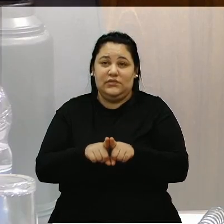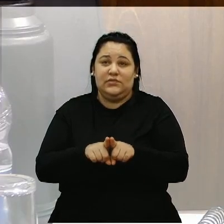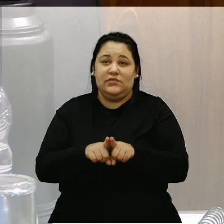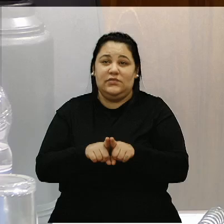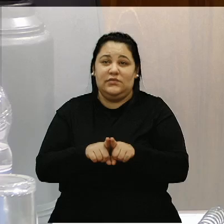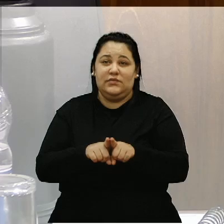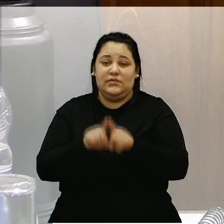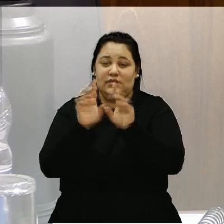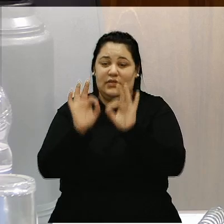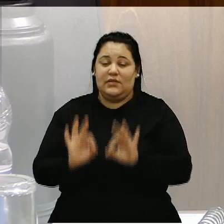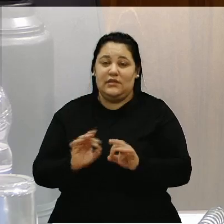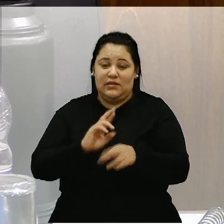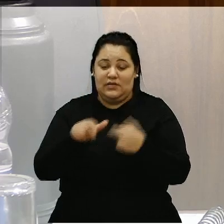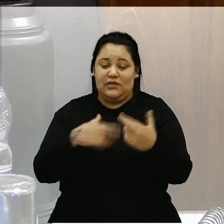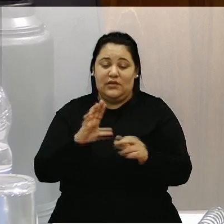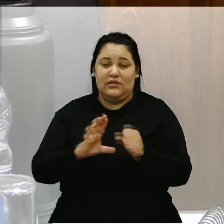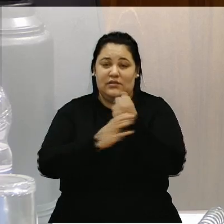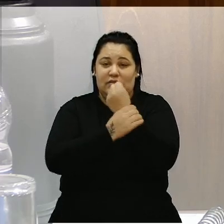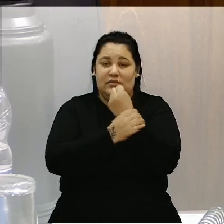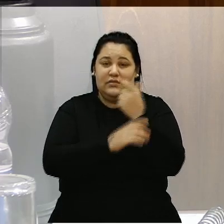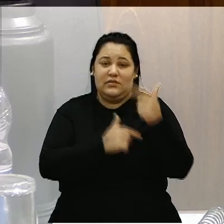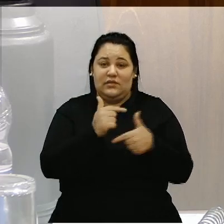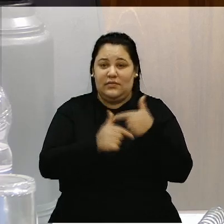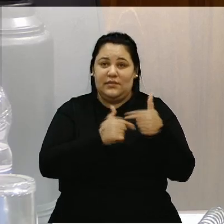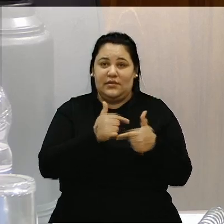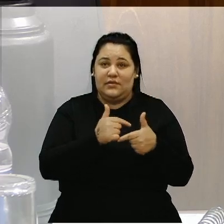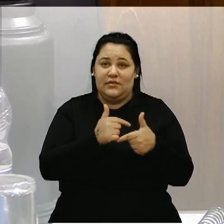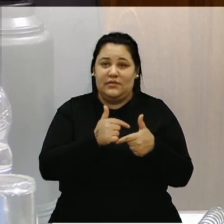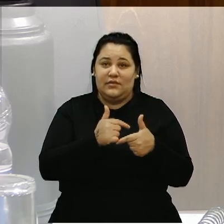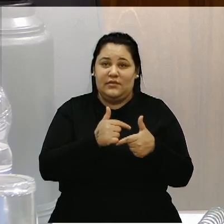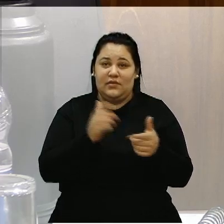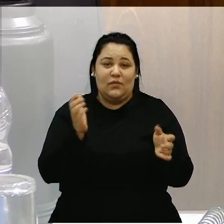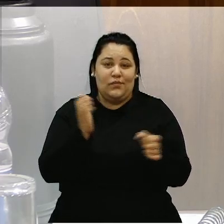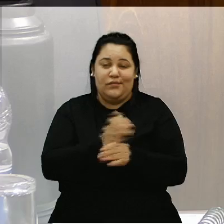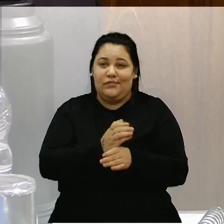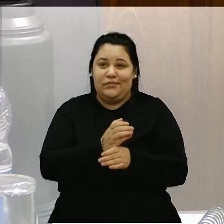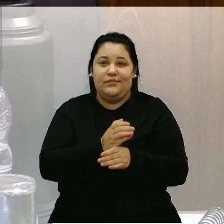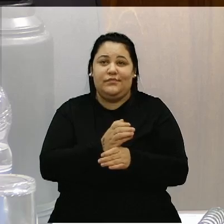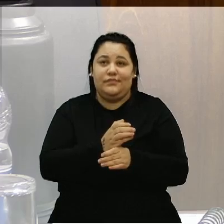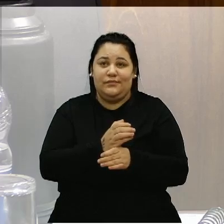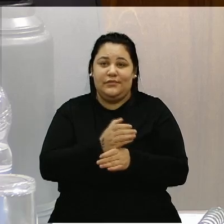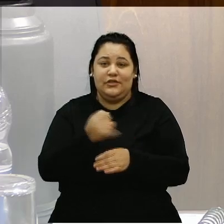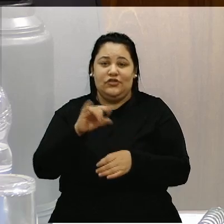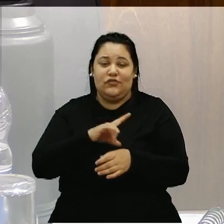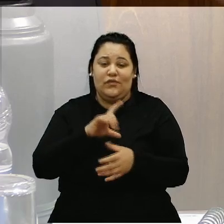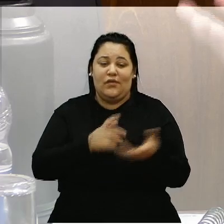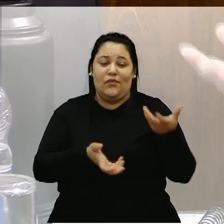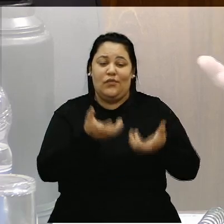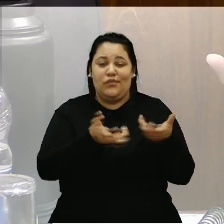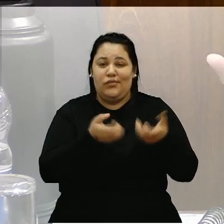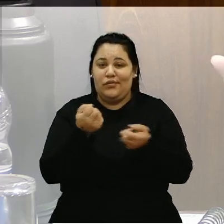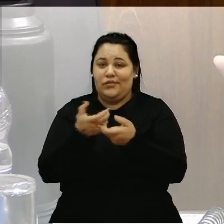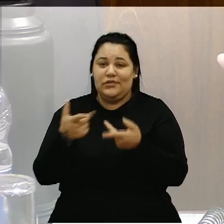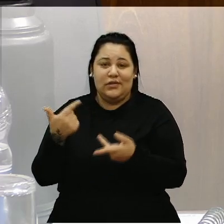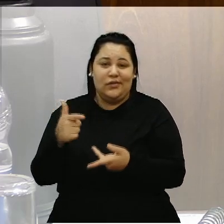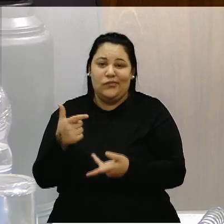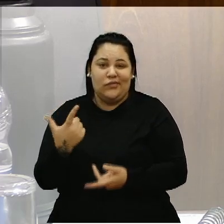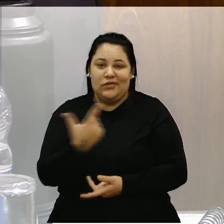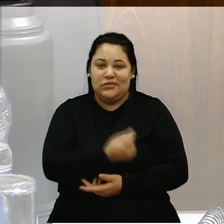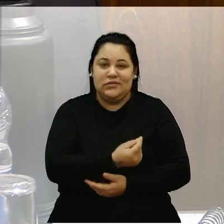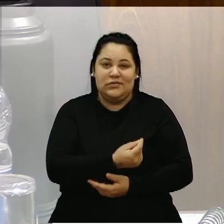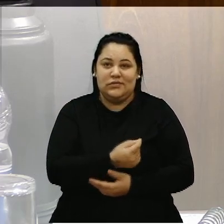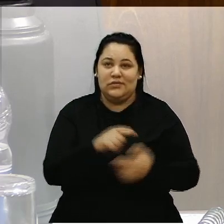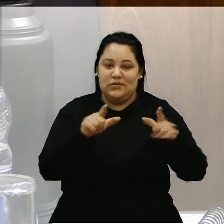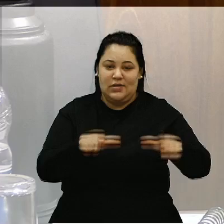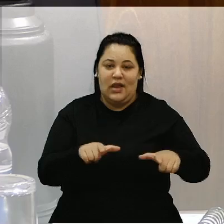as questões de segurança do trabalho são absolutamente aviltadas lá, né? Se tiver um incêndio, não tem por onde sair naquela